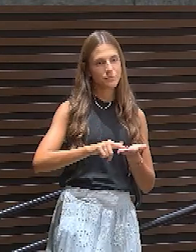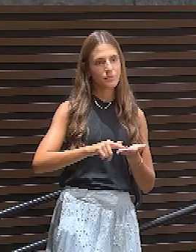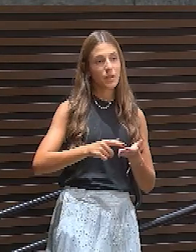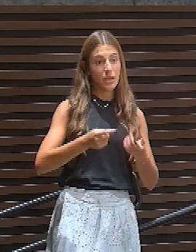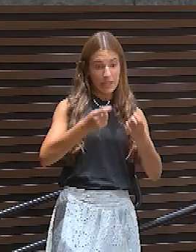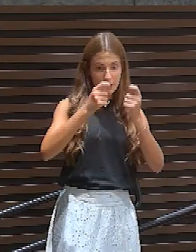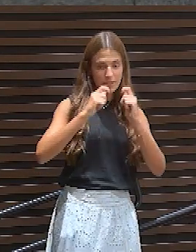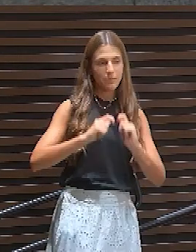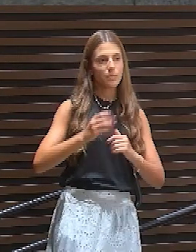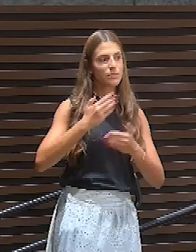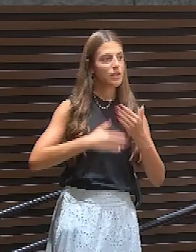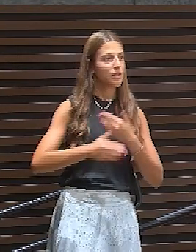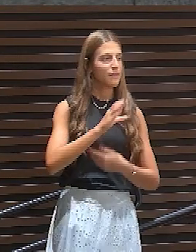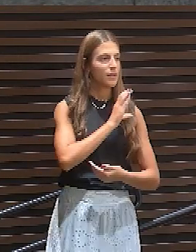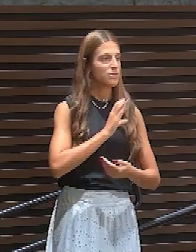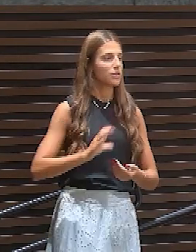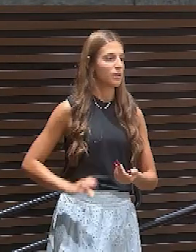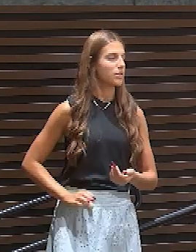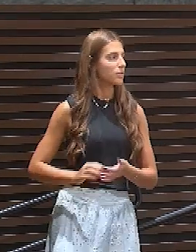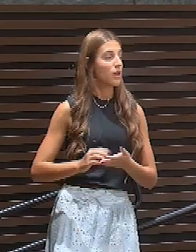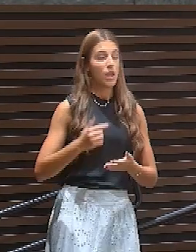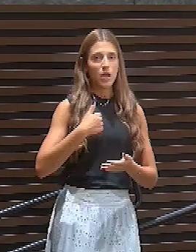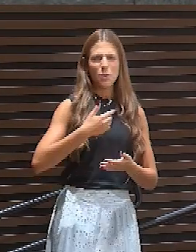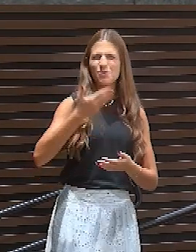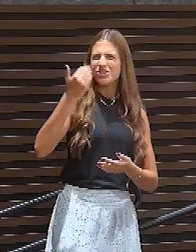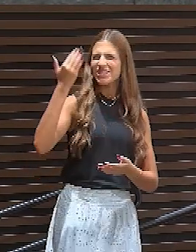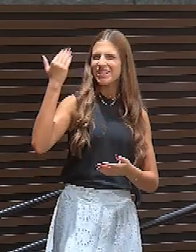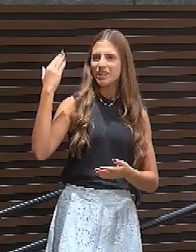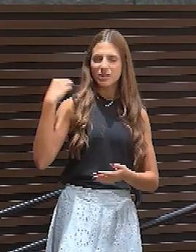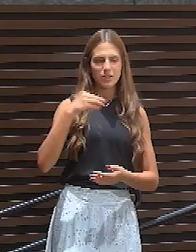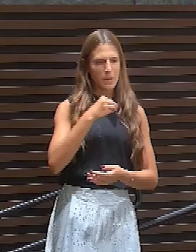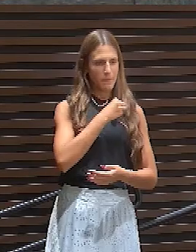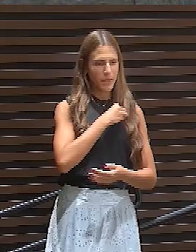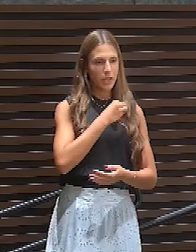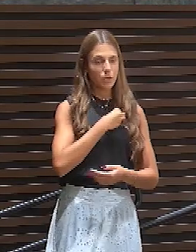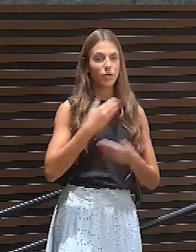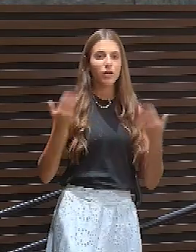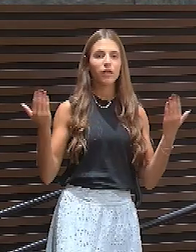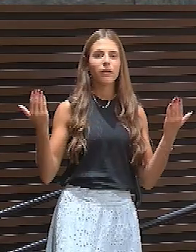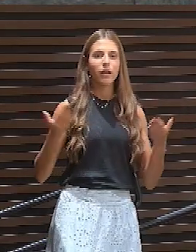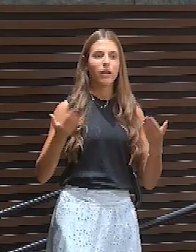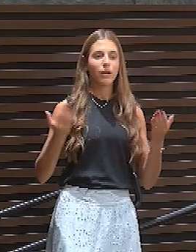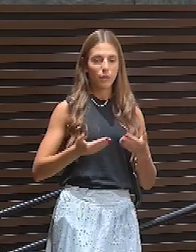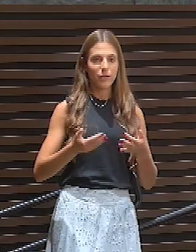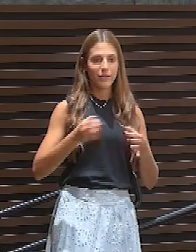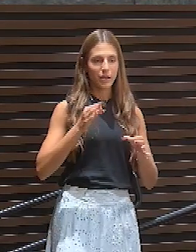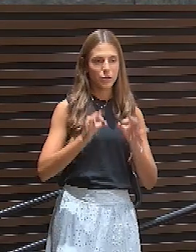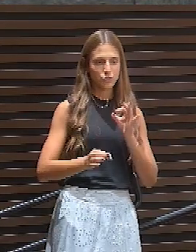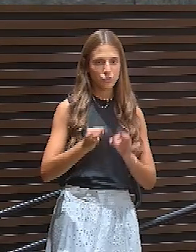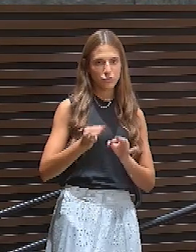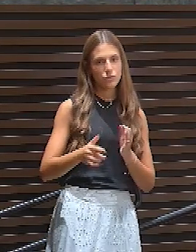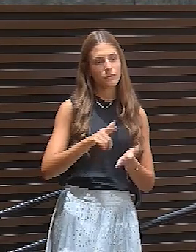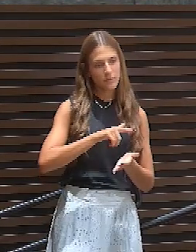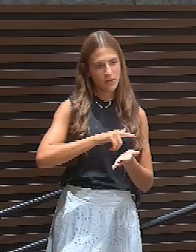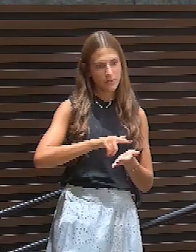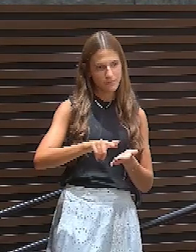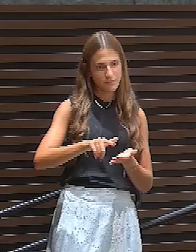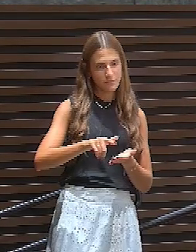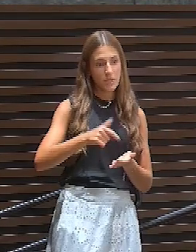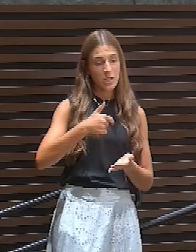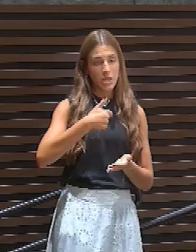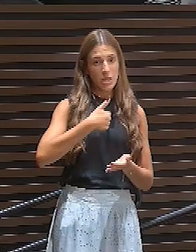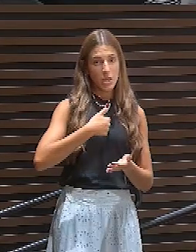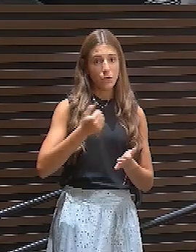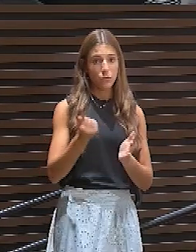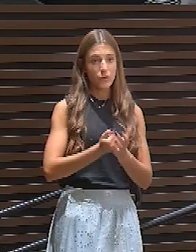Eu era um ímpio e agora sou justo. O que aconteceu? Fui crucificado com